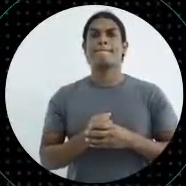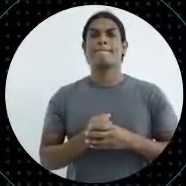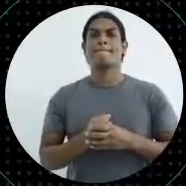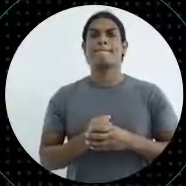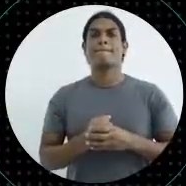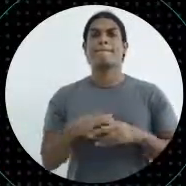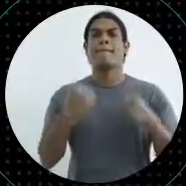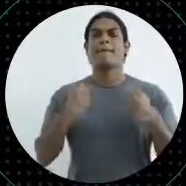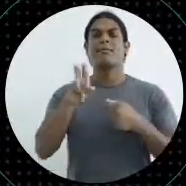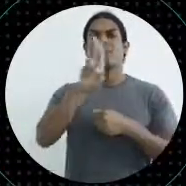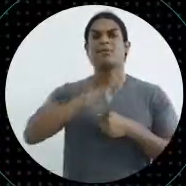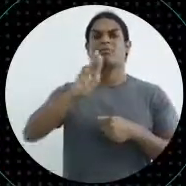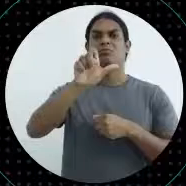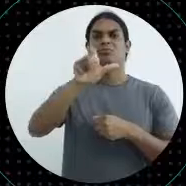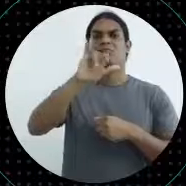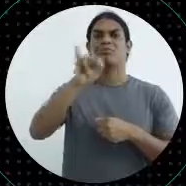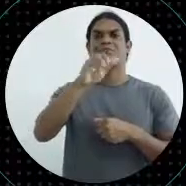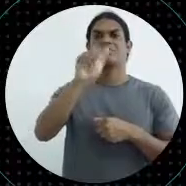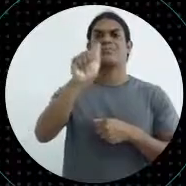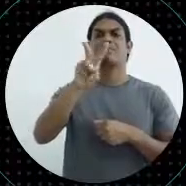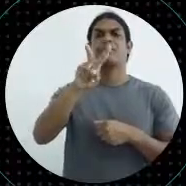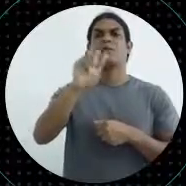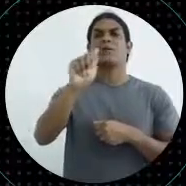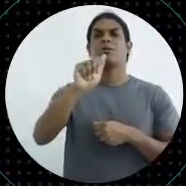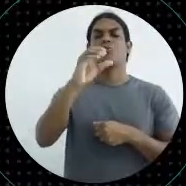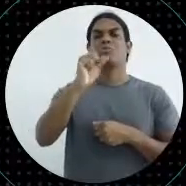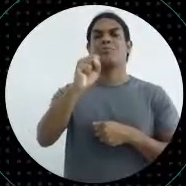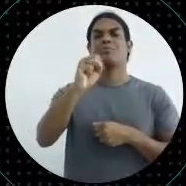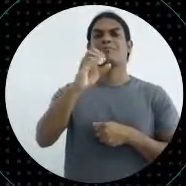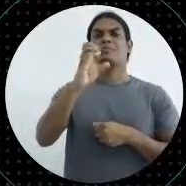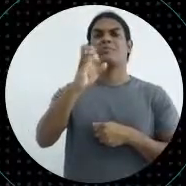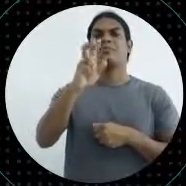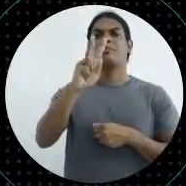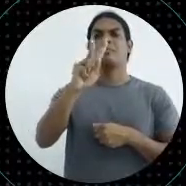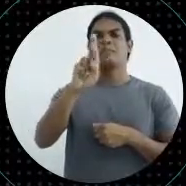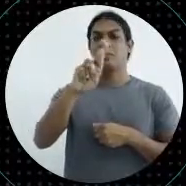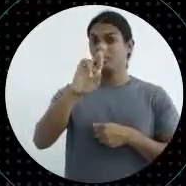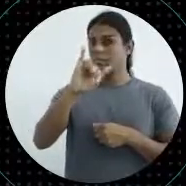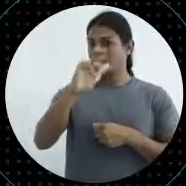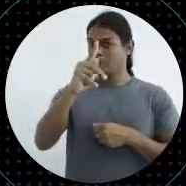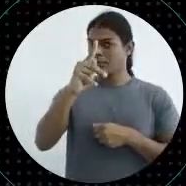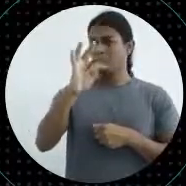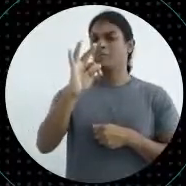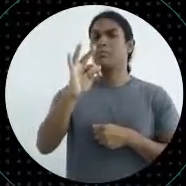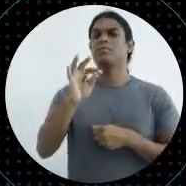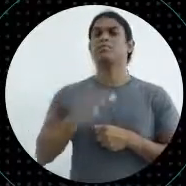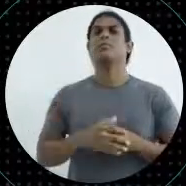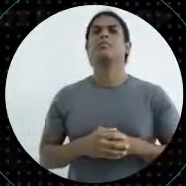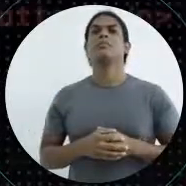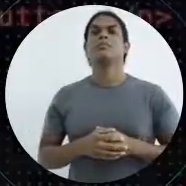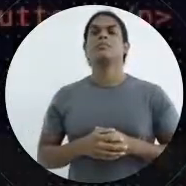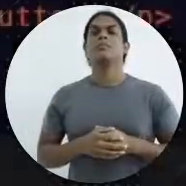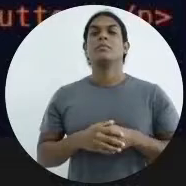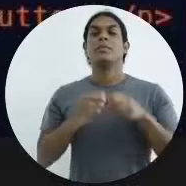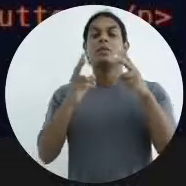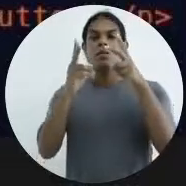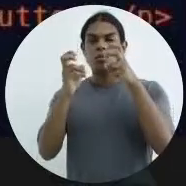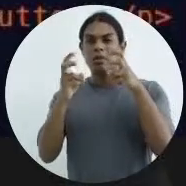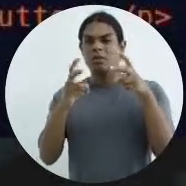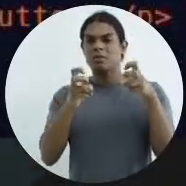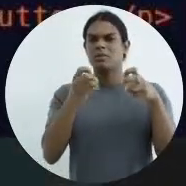o JavaScript. Então, é aí que você deve colocar, é dessa forma que você deve colocar. Agora, observe que você